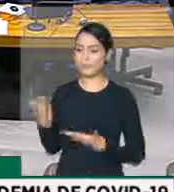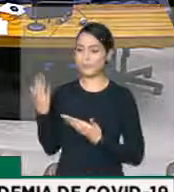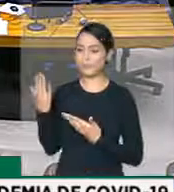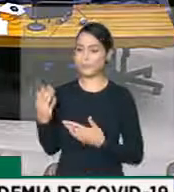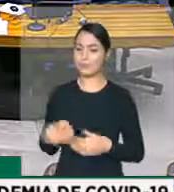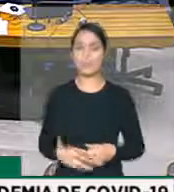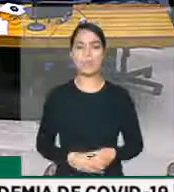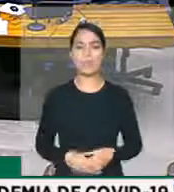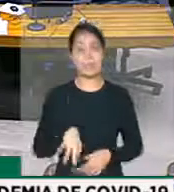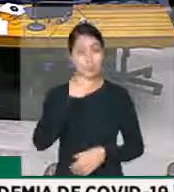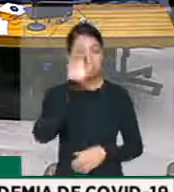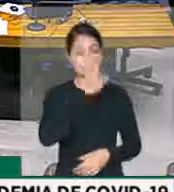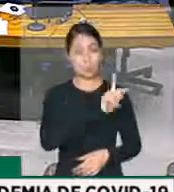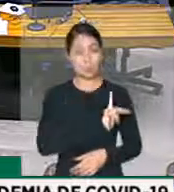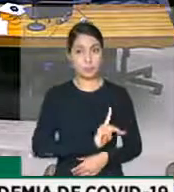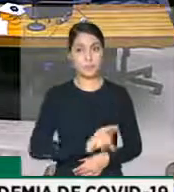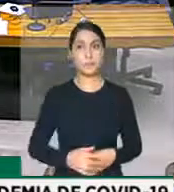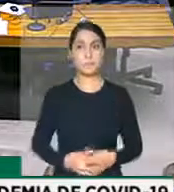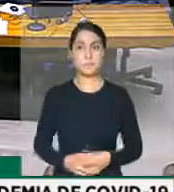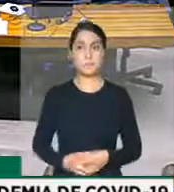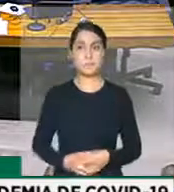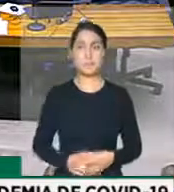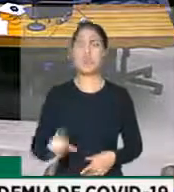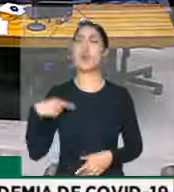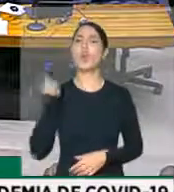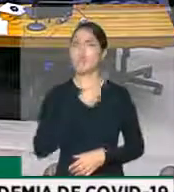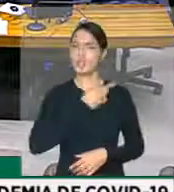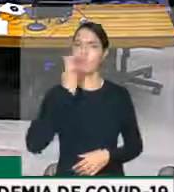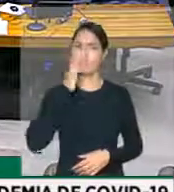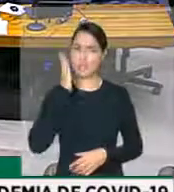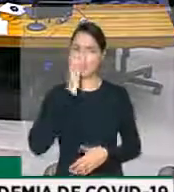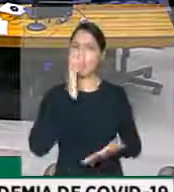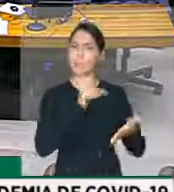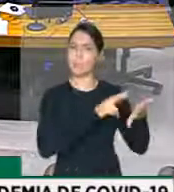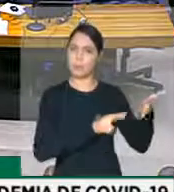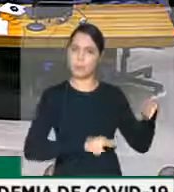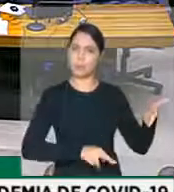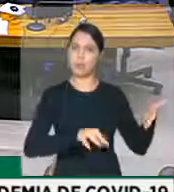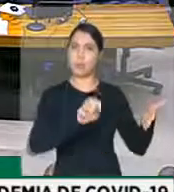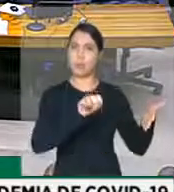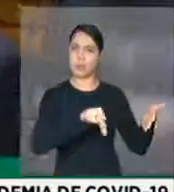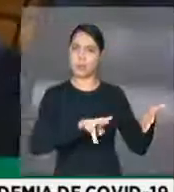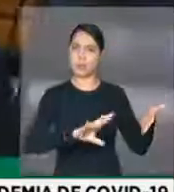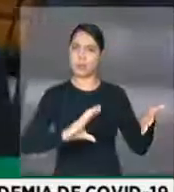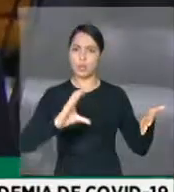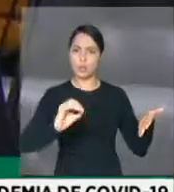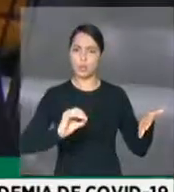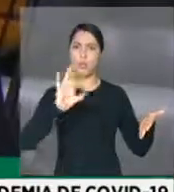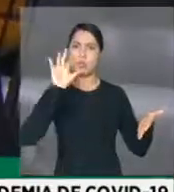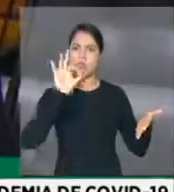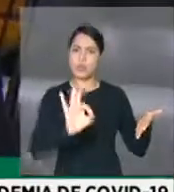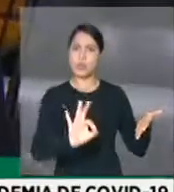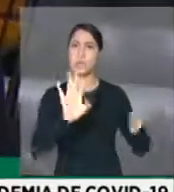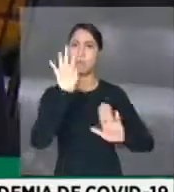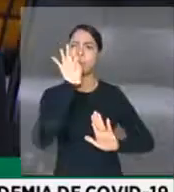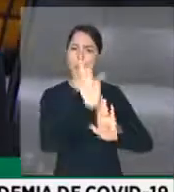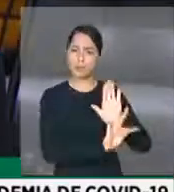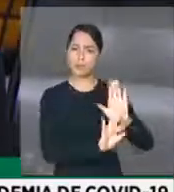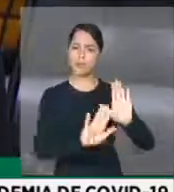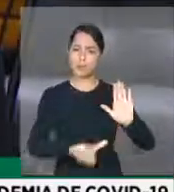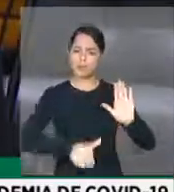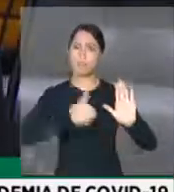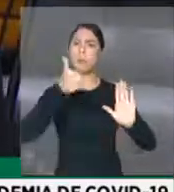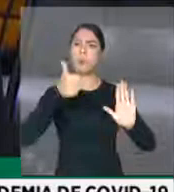Presidente, temos que reconhecer o trabalho feito pelo deputado Henrico. Com certeza, ele melhorou muito o